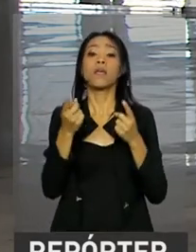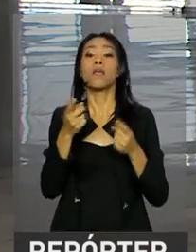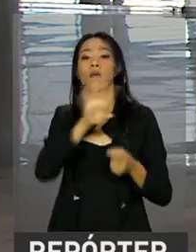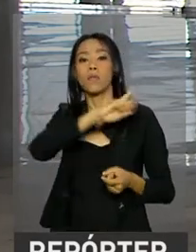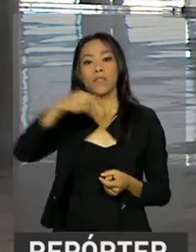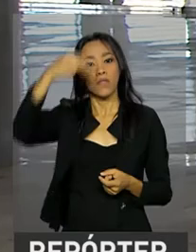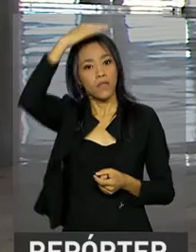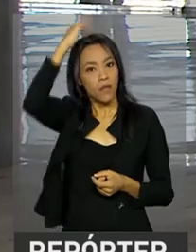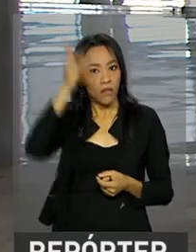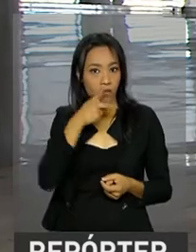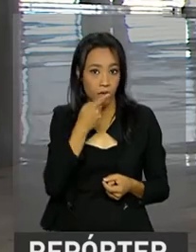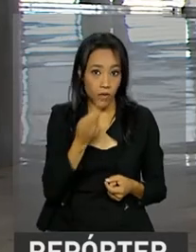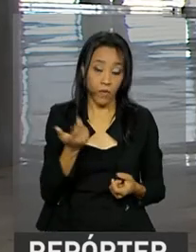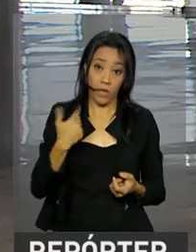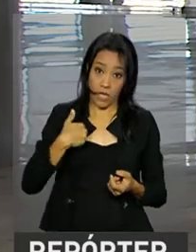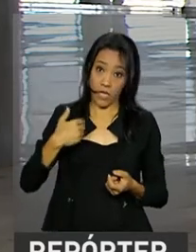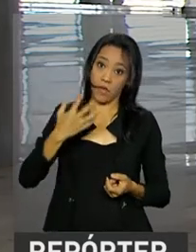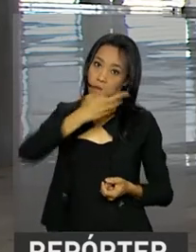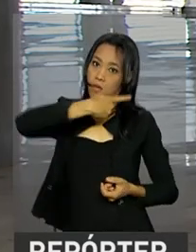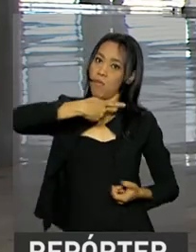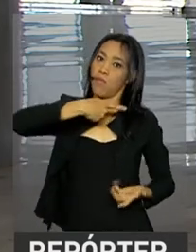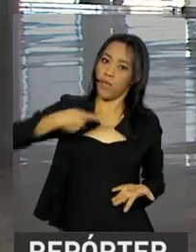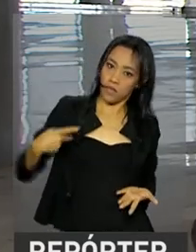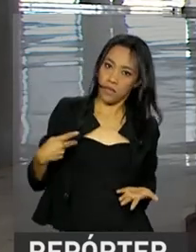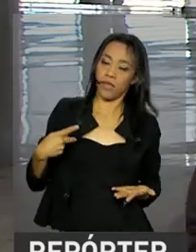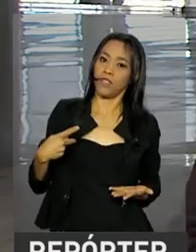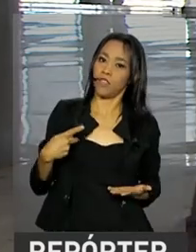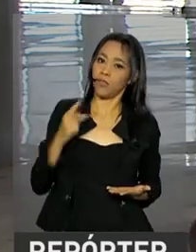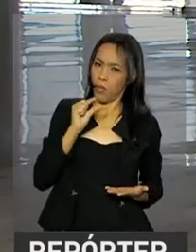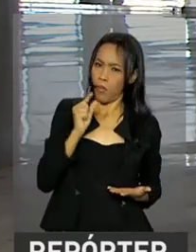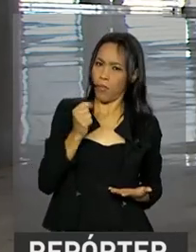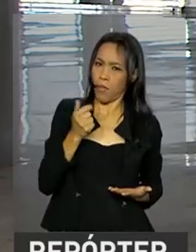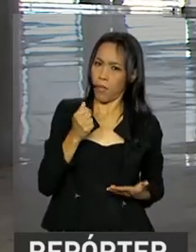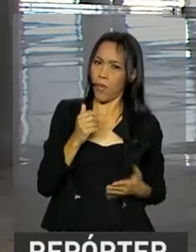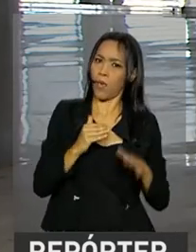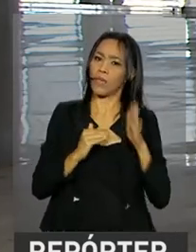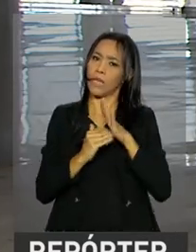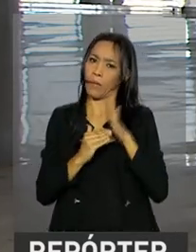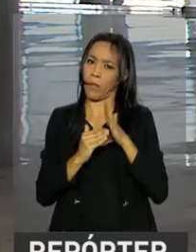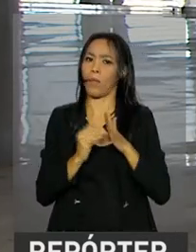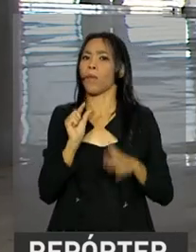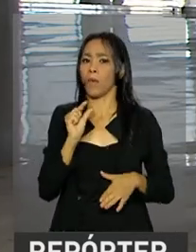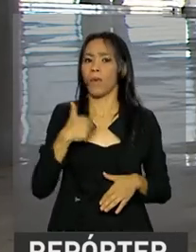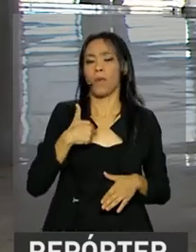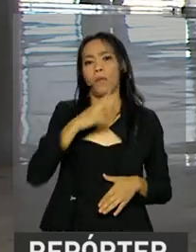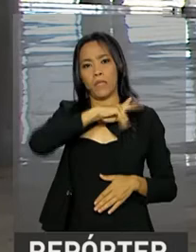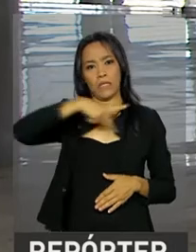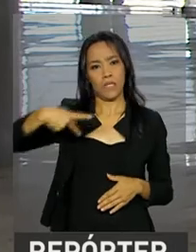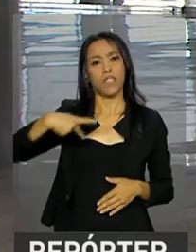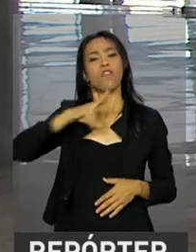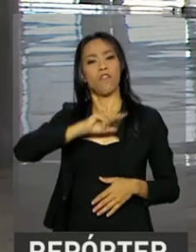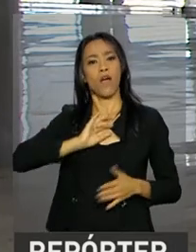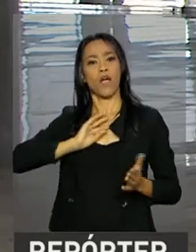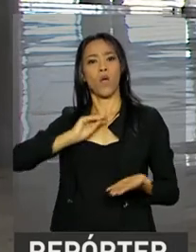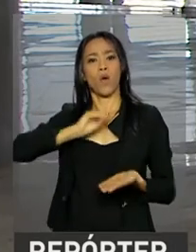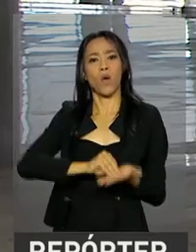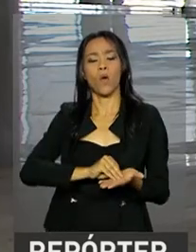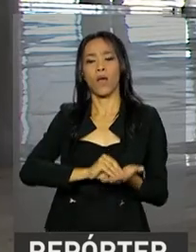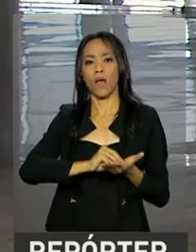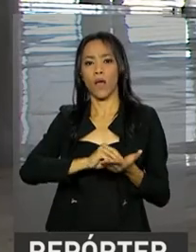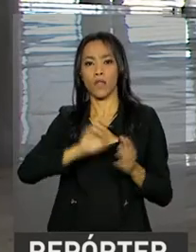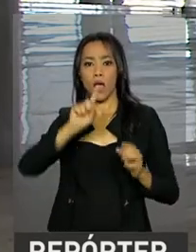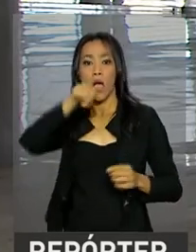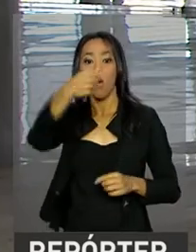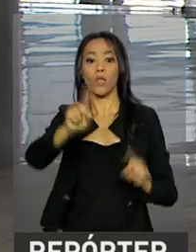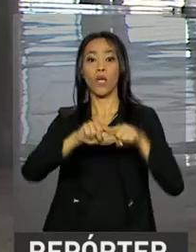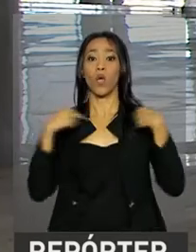condição de presidente da CPLP, presidente temporário da CPLP, o Brasil vai colocar na pauta da próxima reunião de